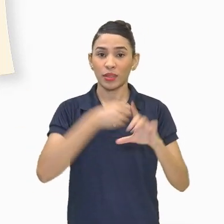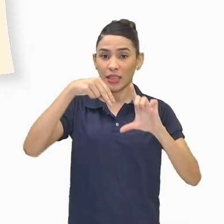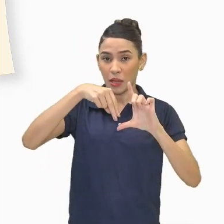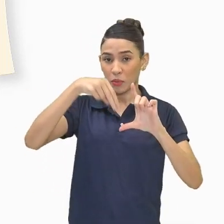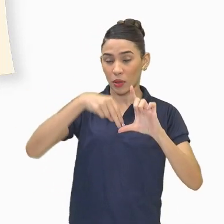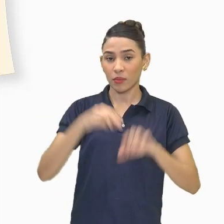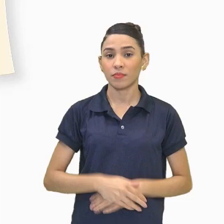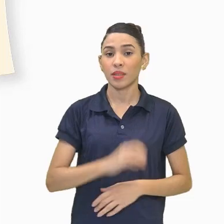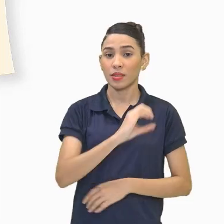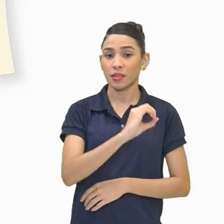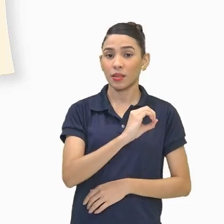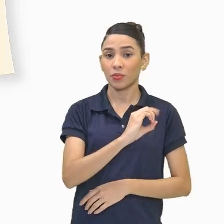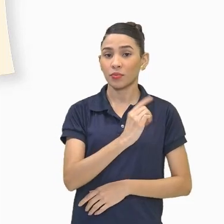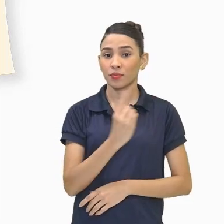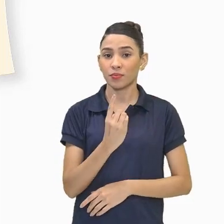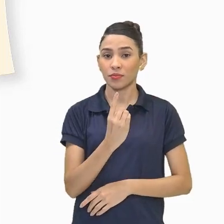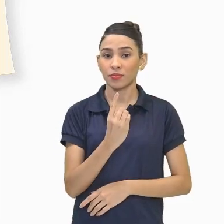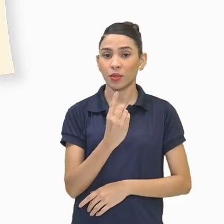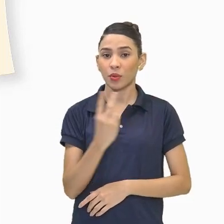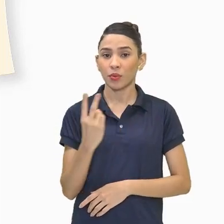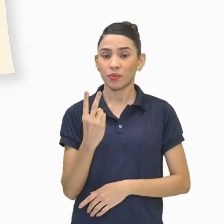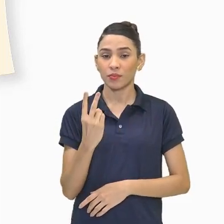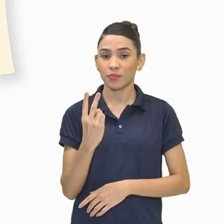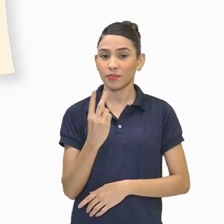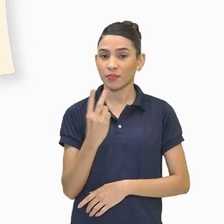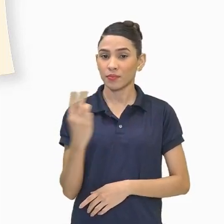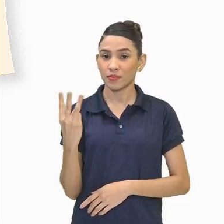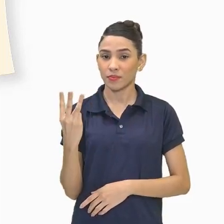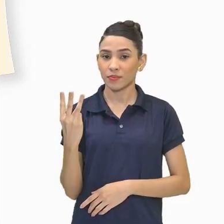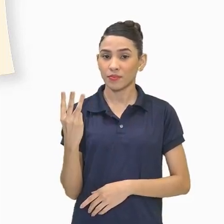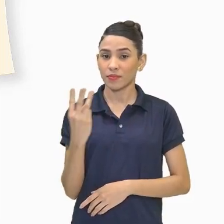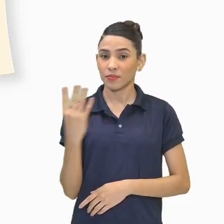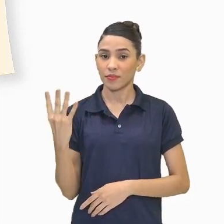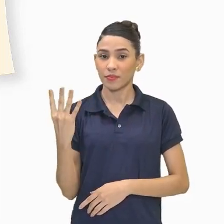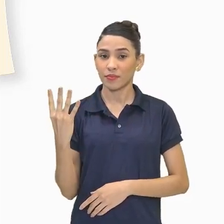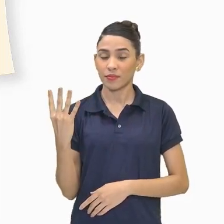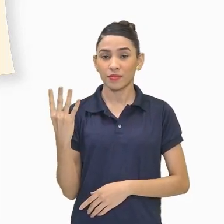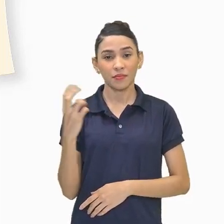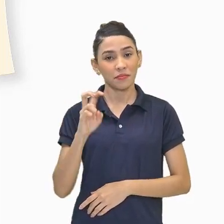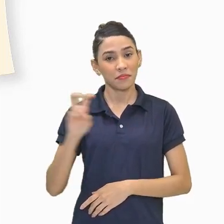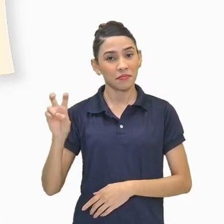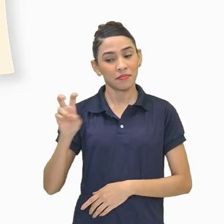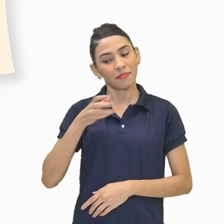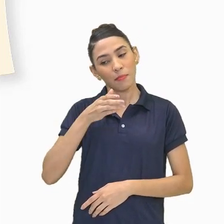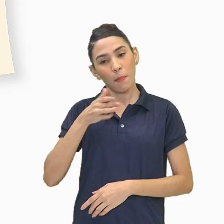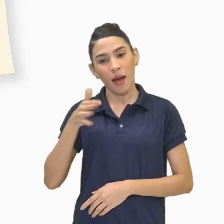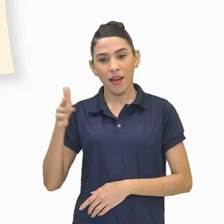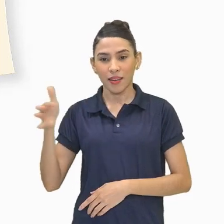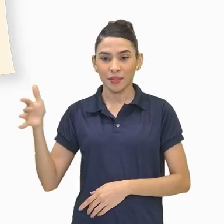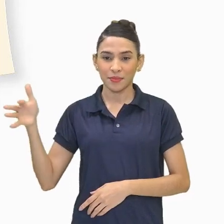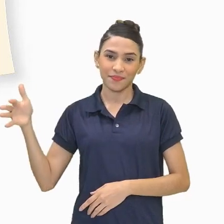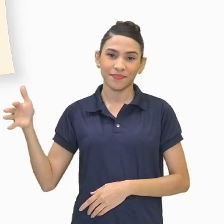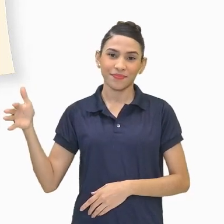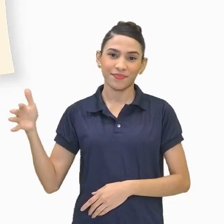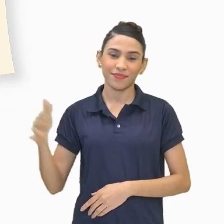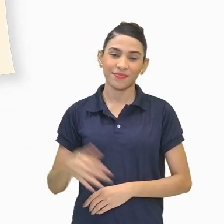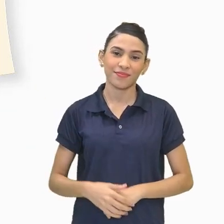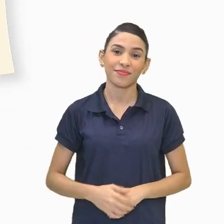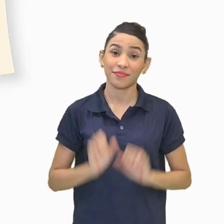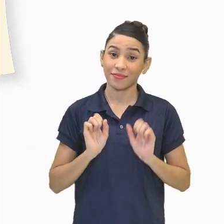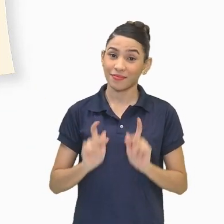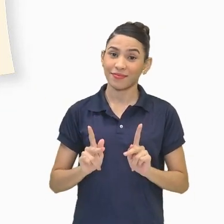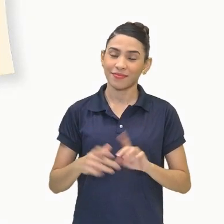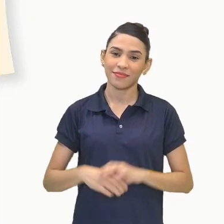O 0, o 1, o 2, o 3, o 4 e assim sucessivamente.